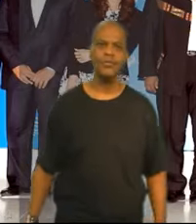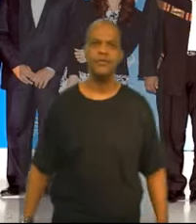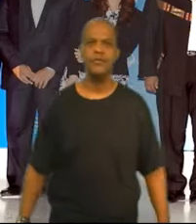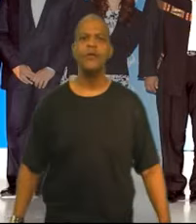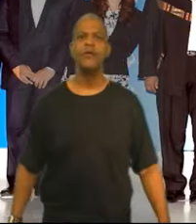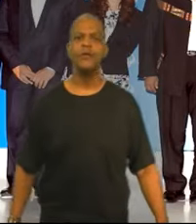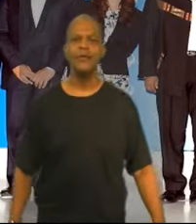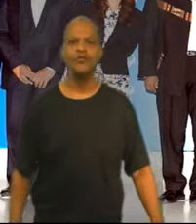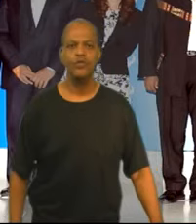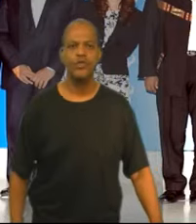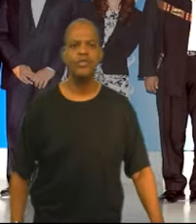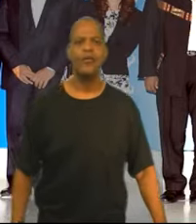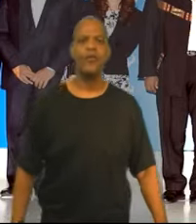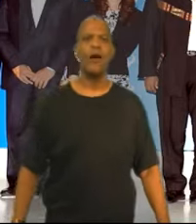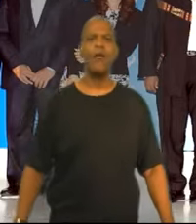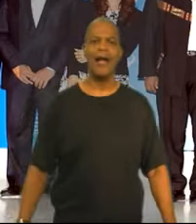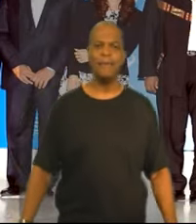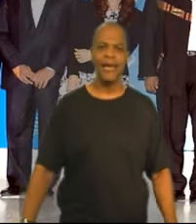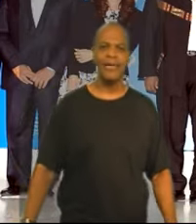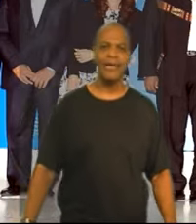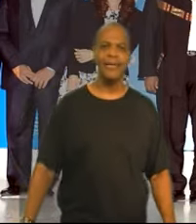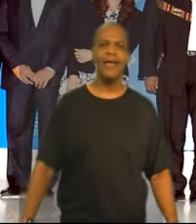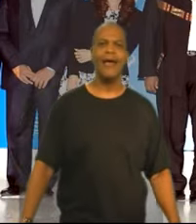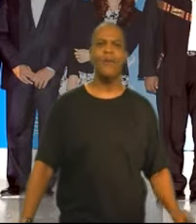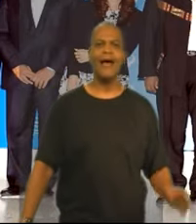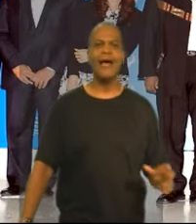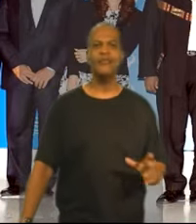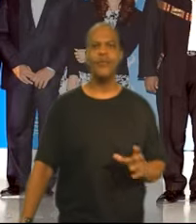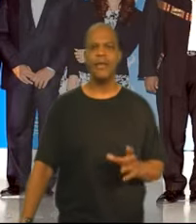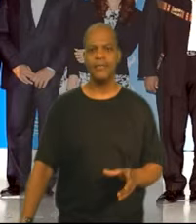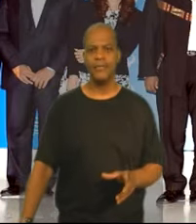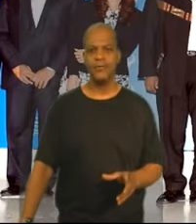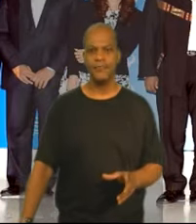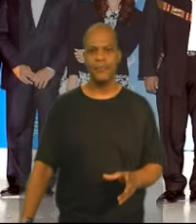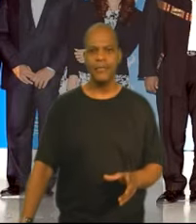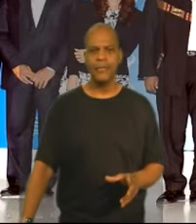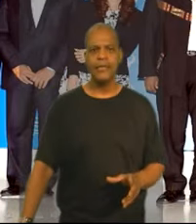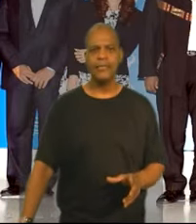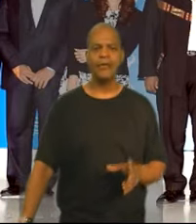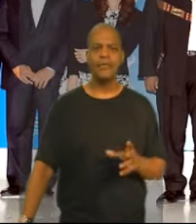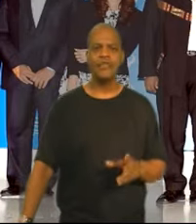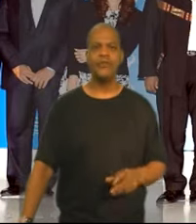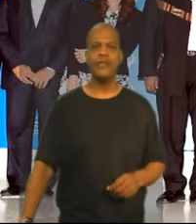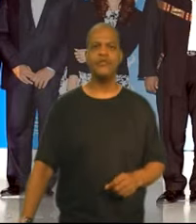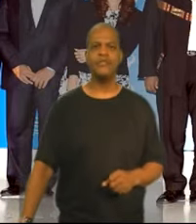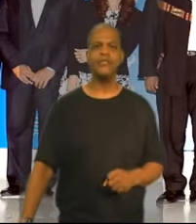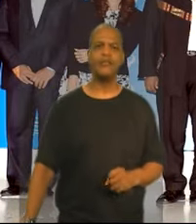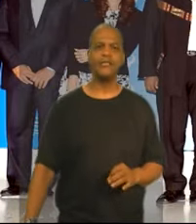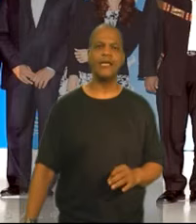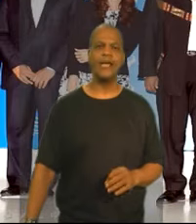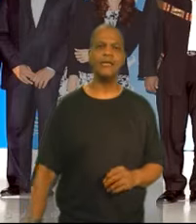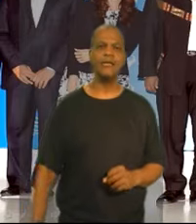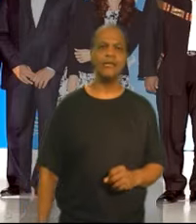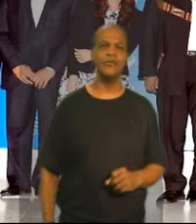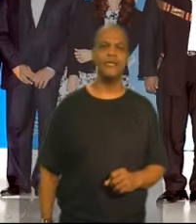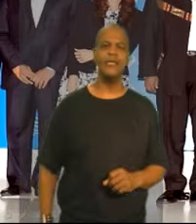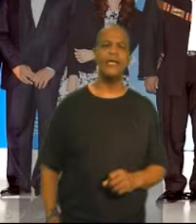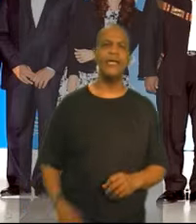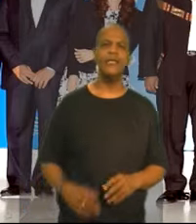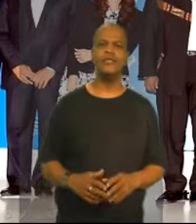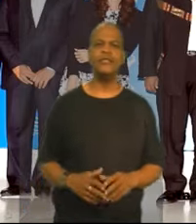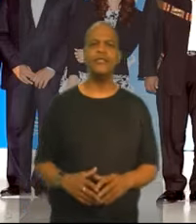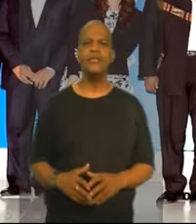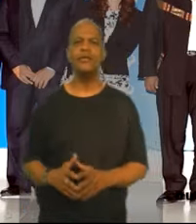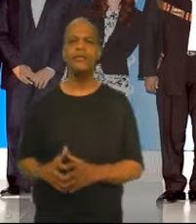mais objetiva. O UNASUL, gente, tal qual a APEC, é uma área de cooperação. Então, recentemente, o chanceler Celso